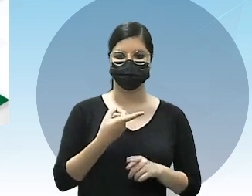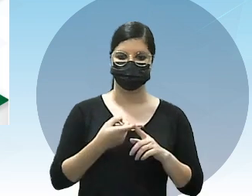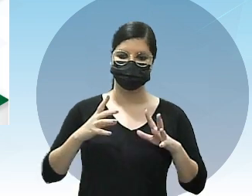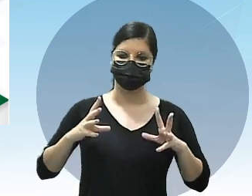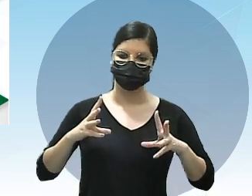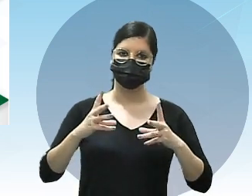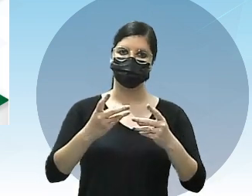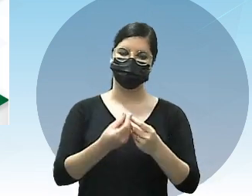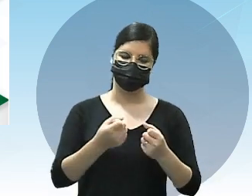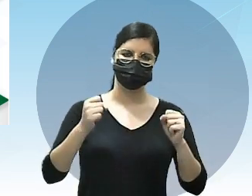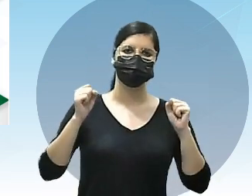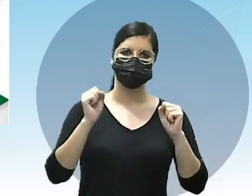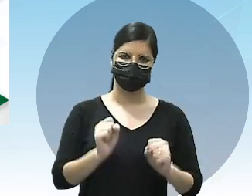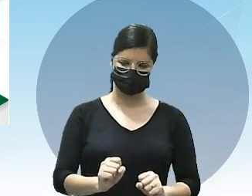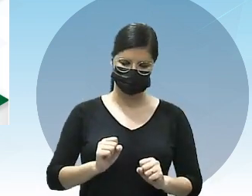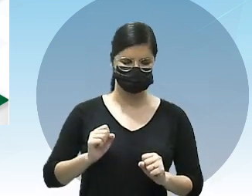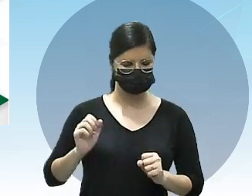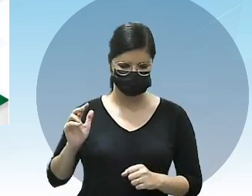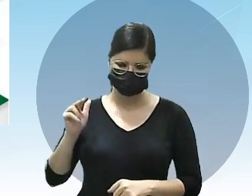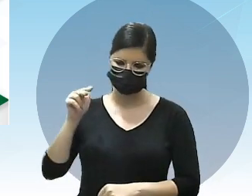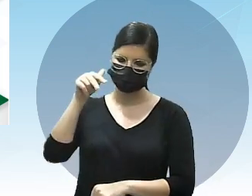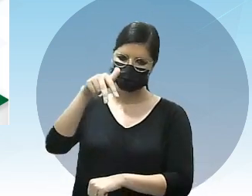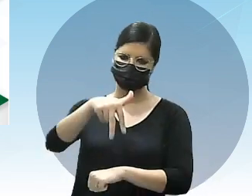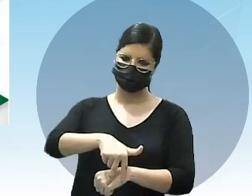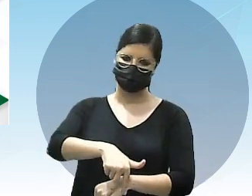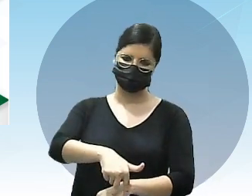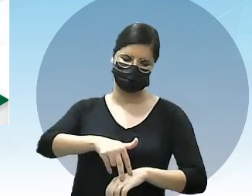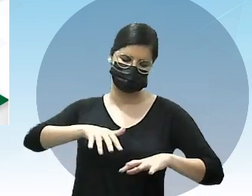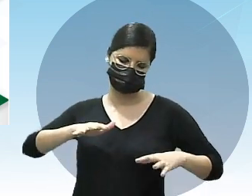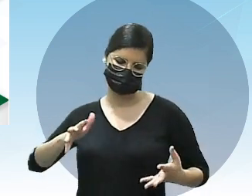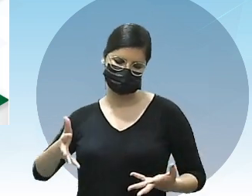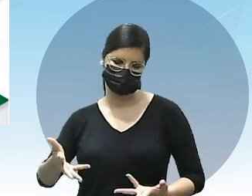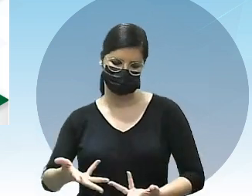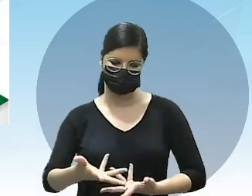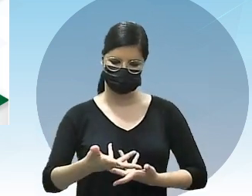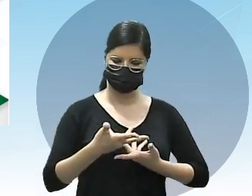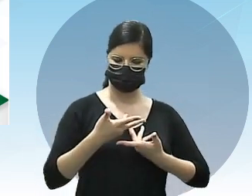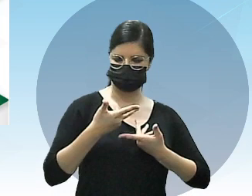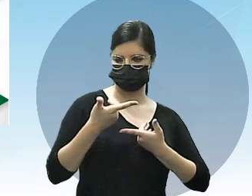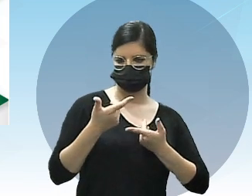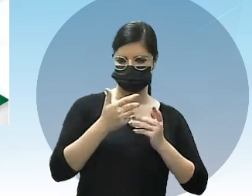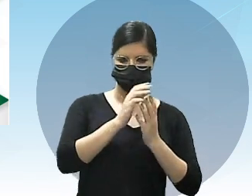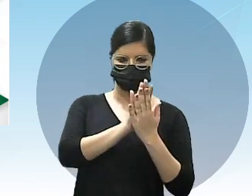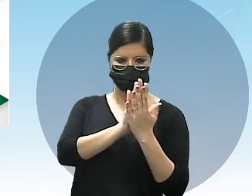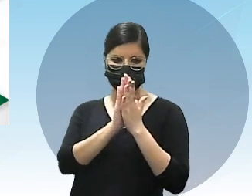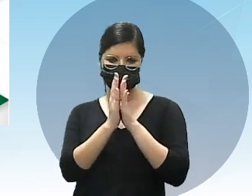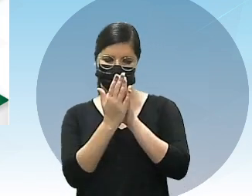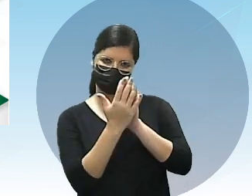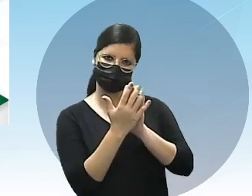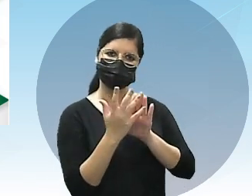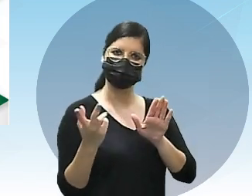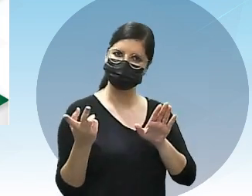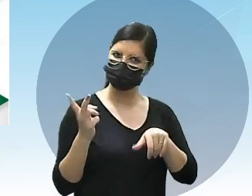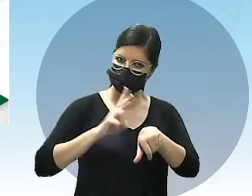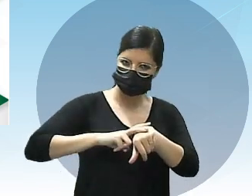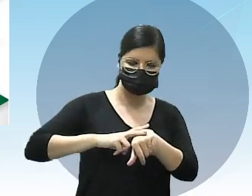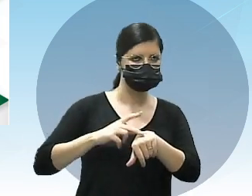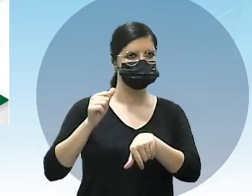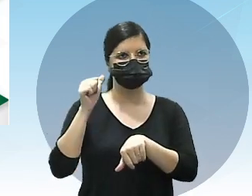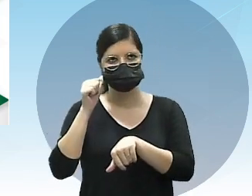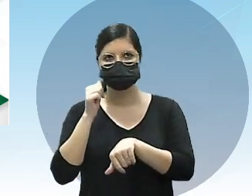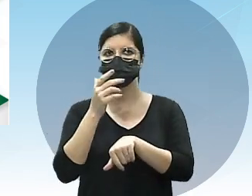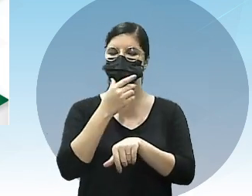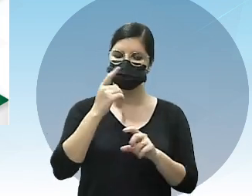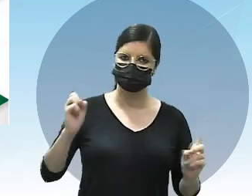todos podem chegar lá e arrasar tirar onda na dança é fazer um espetáculo individual ou em grupo é o yin dupla por exemplo um homem uma mulher